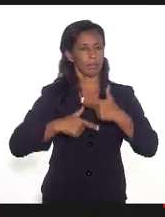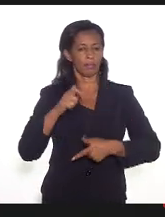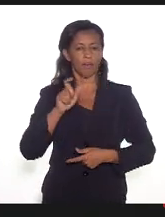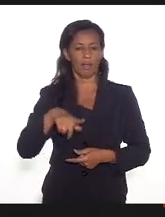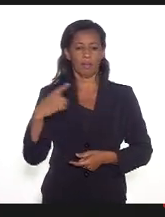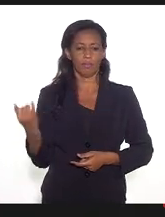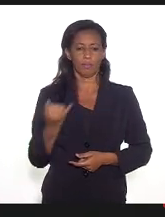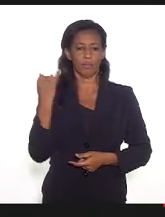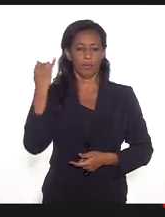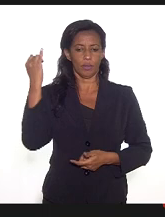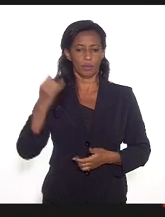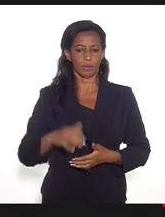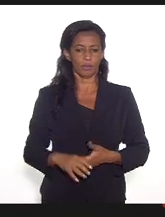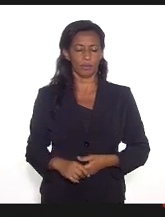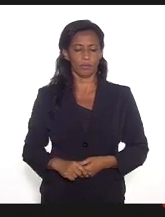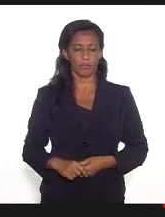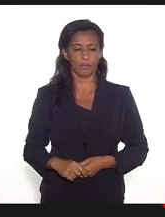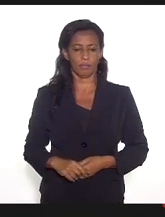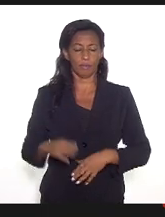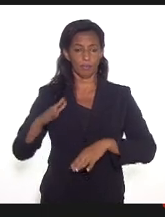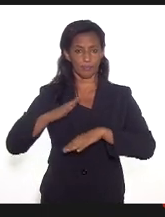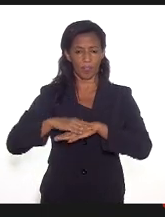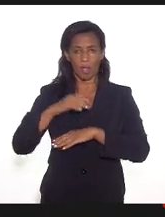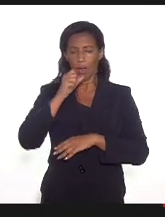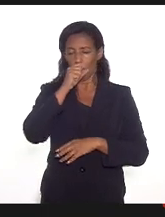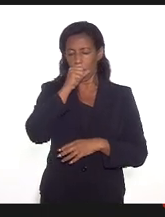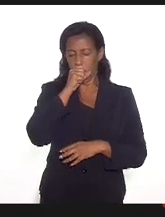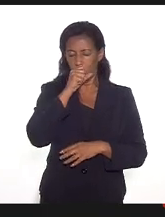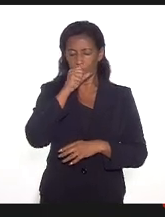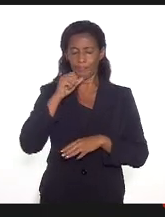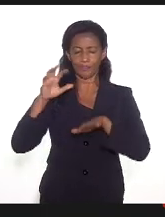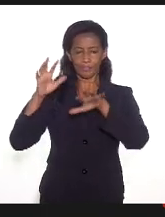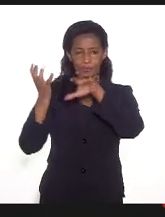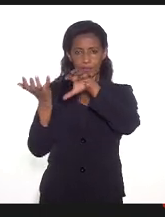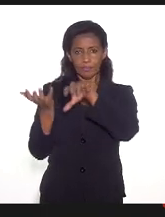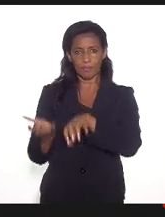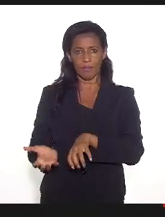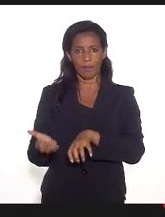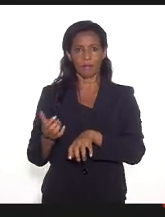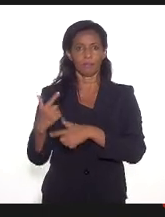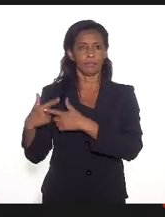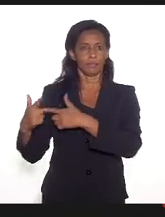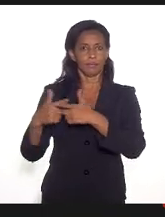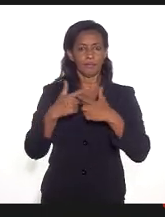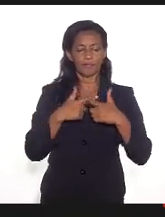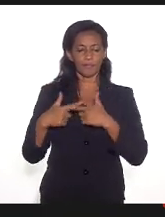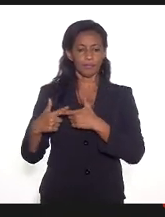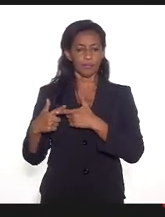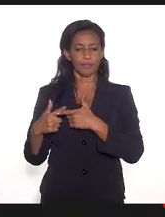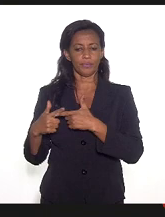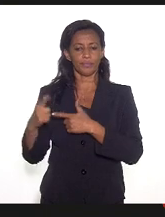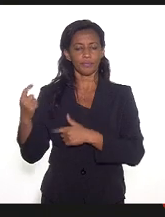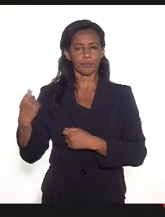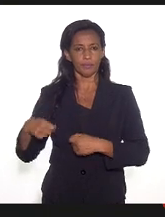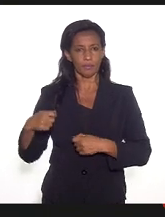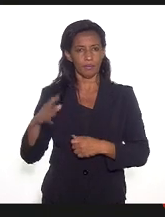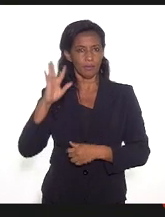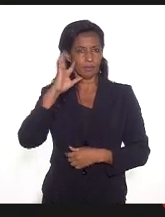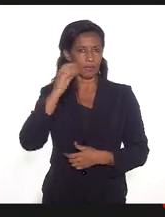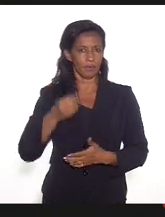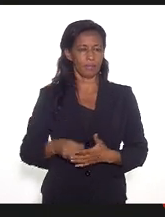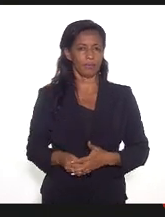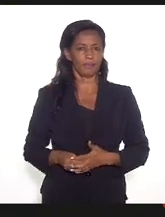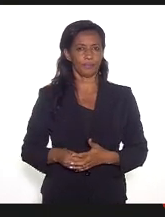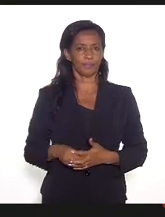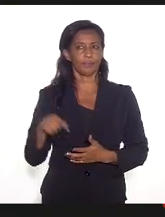importante, mas é no Congresso Nacional que essas situações devem ser dirimidas. É no Congresso Nacional